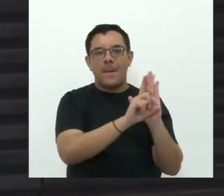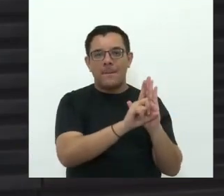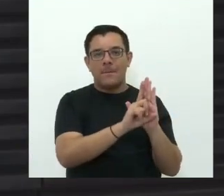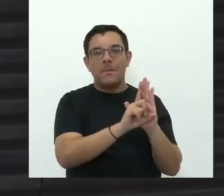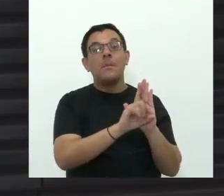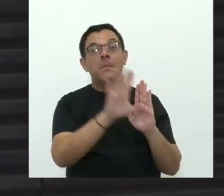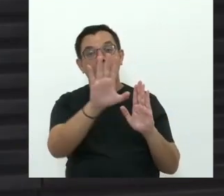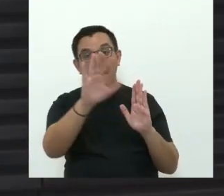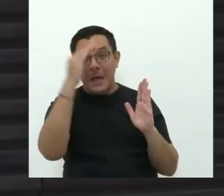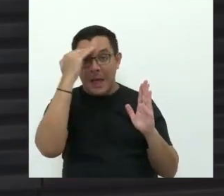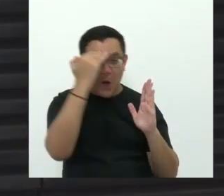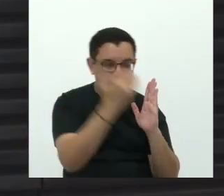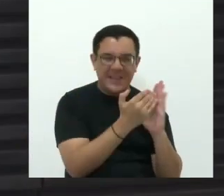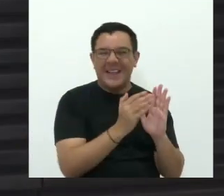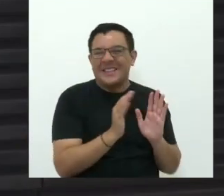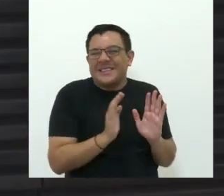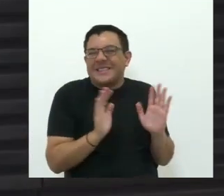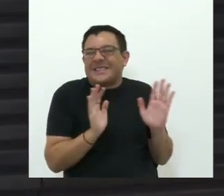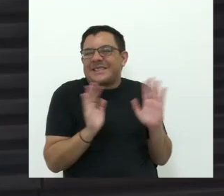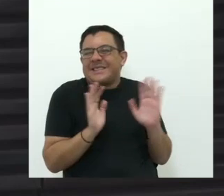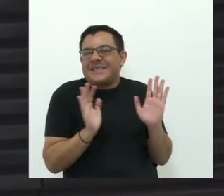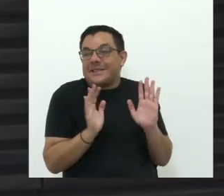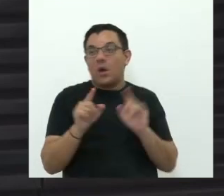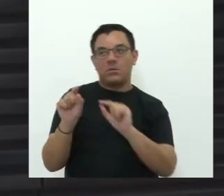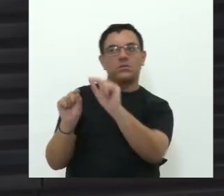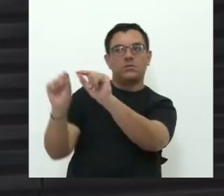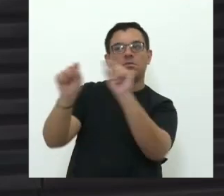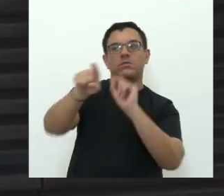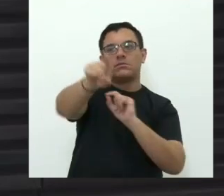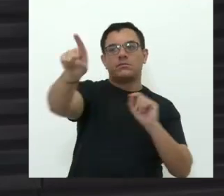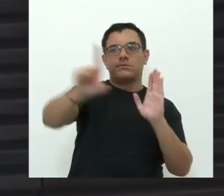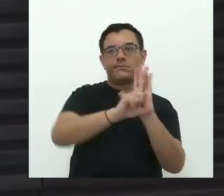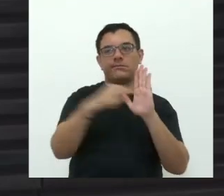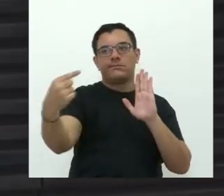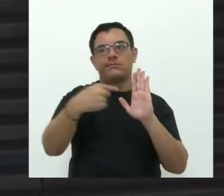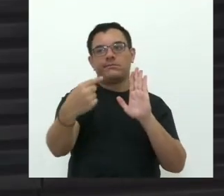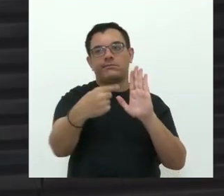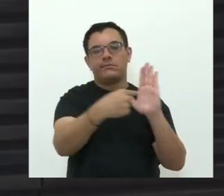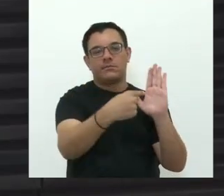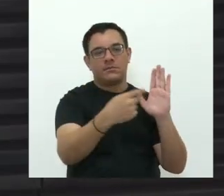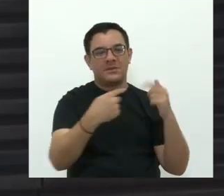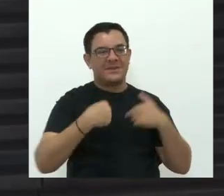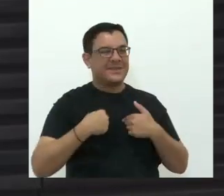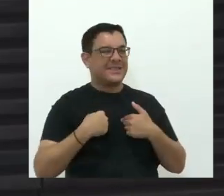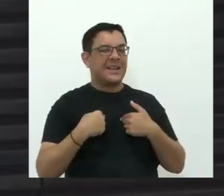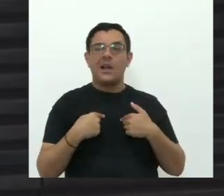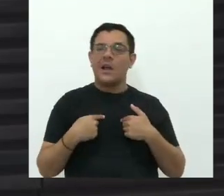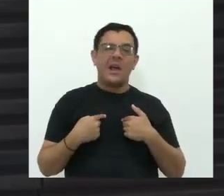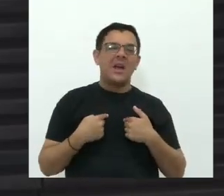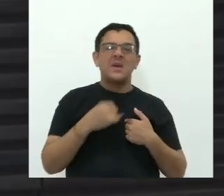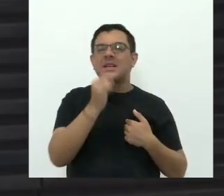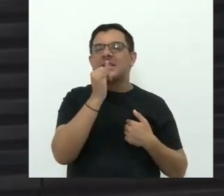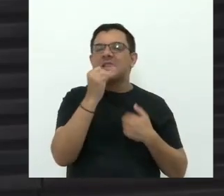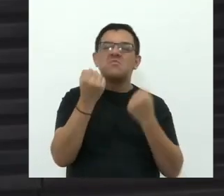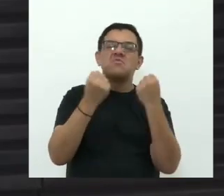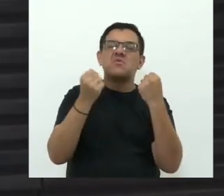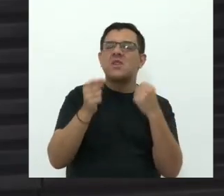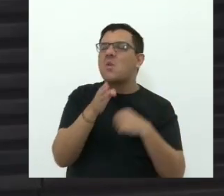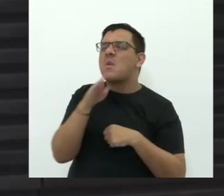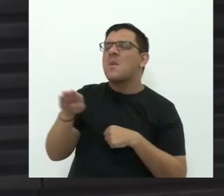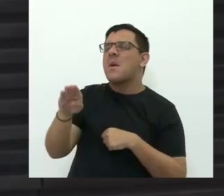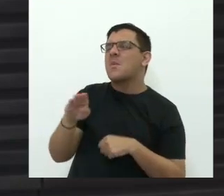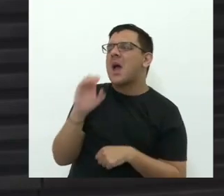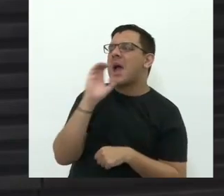não gosta de cumprir nenhuma a gente gosta que os outros cumpram mas a gente né Ai não Vou estacionar aqui só um pouquinho